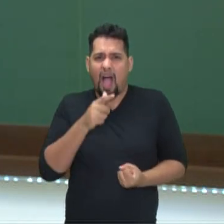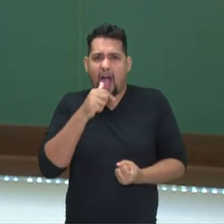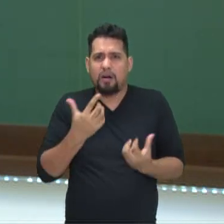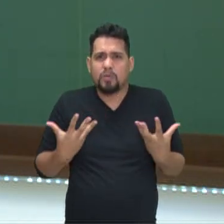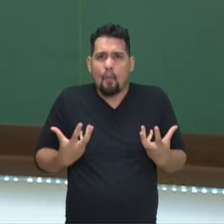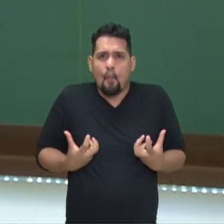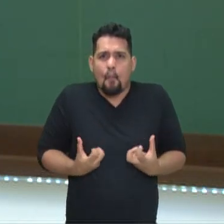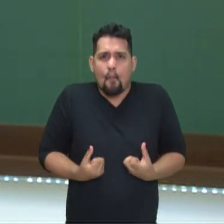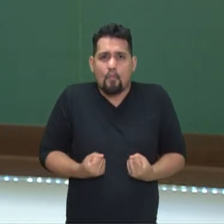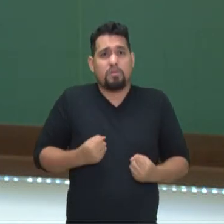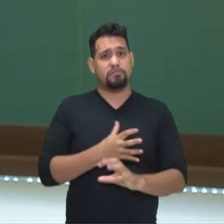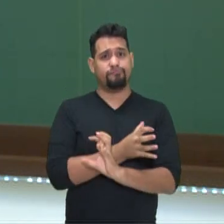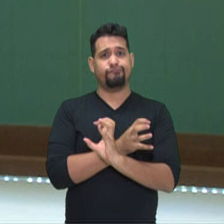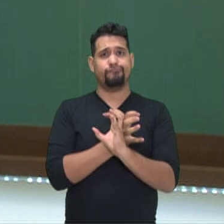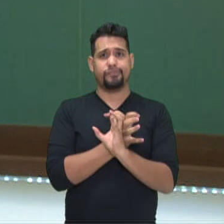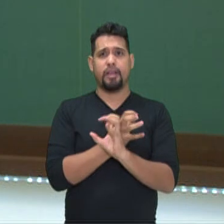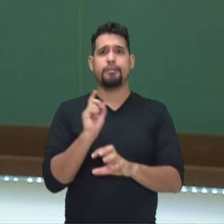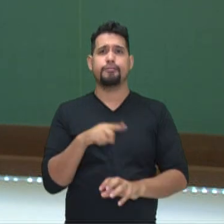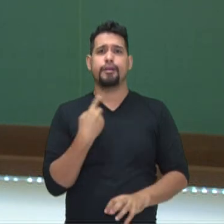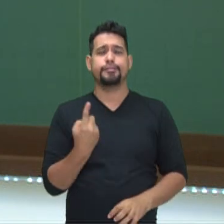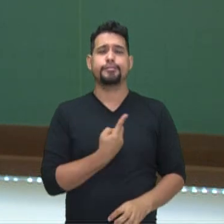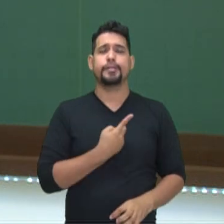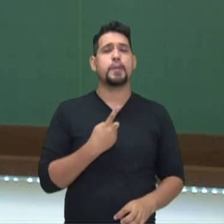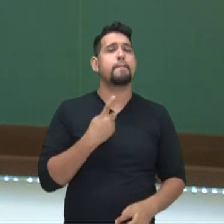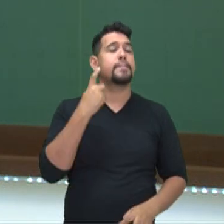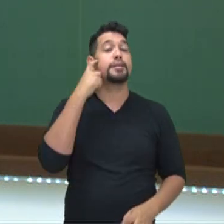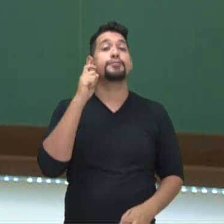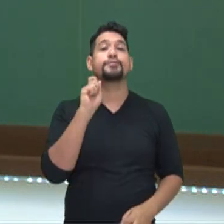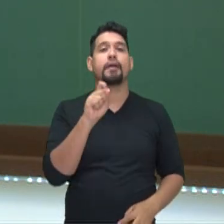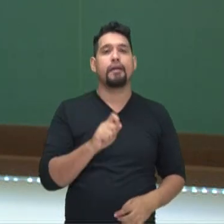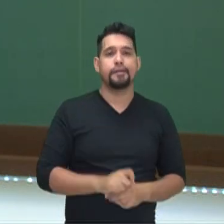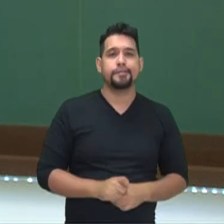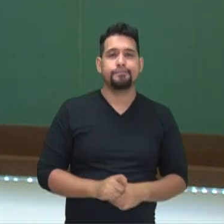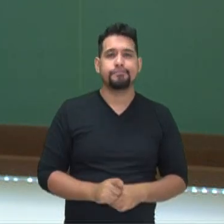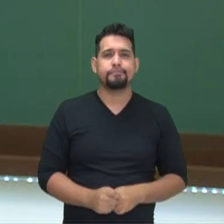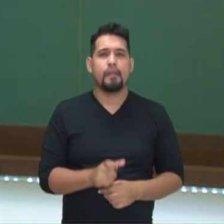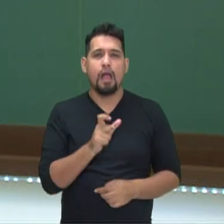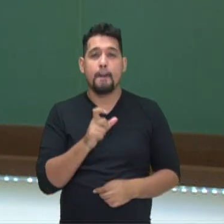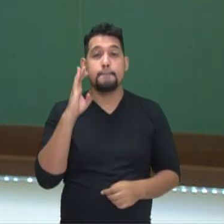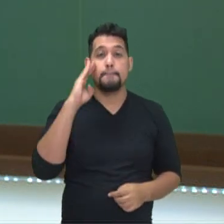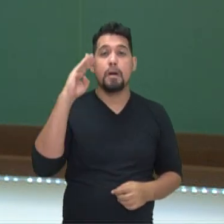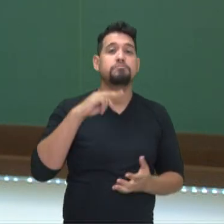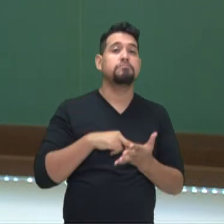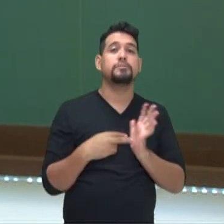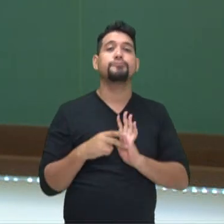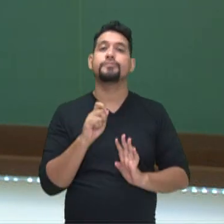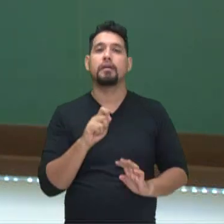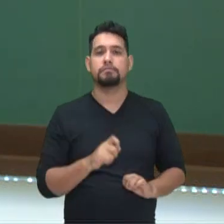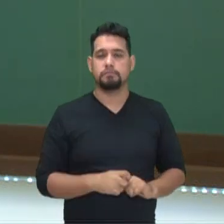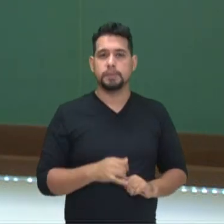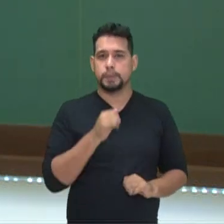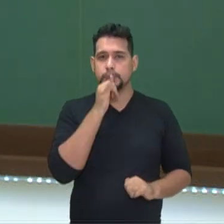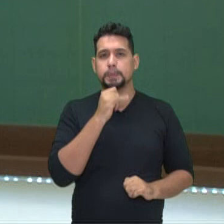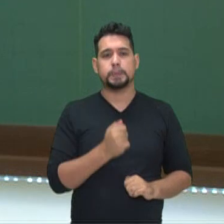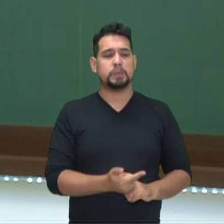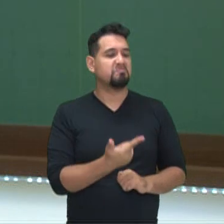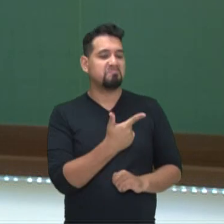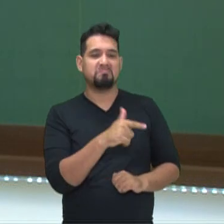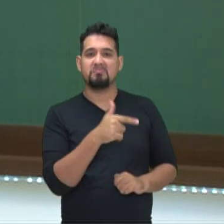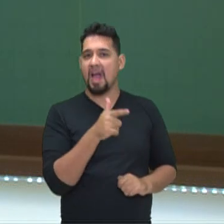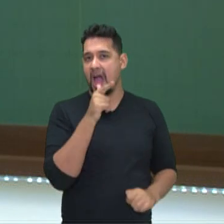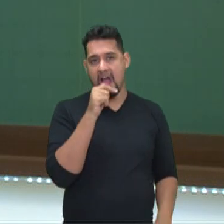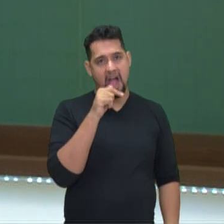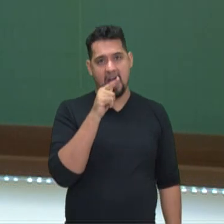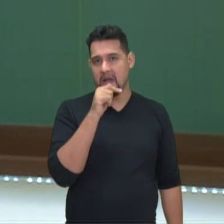vejam que no deserto a gente pensa nessa característica principal que é o fato de não produzir